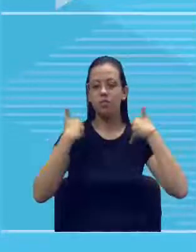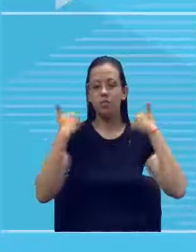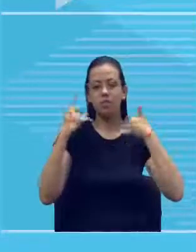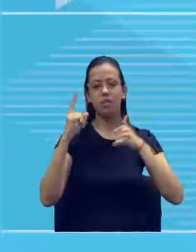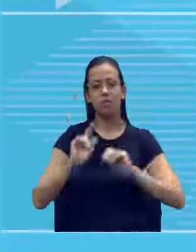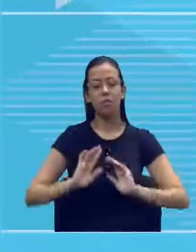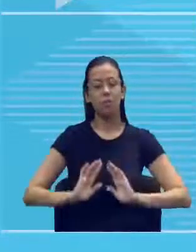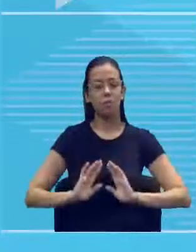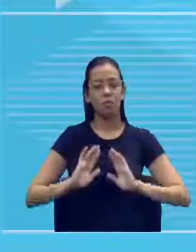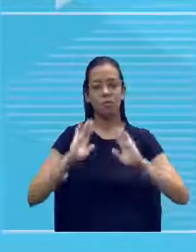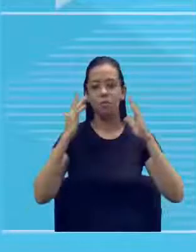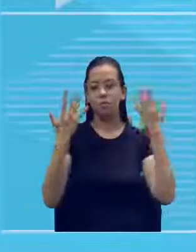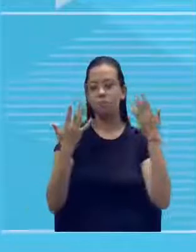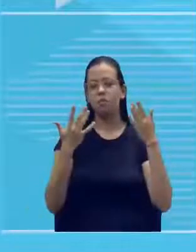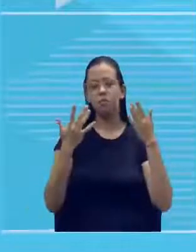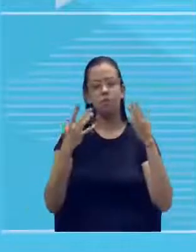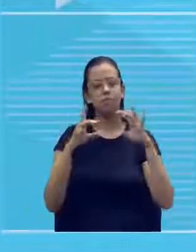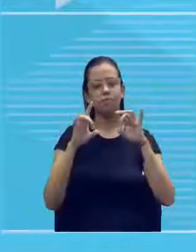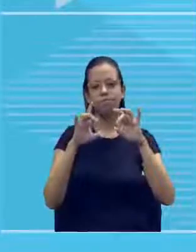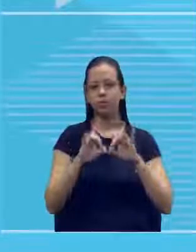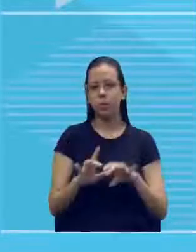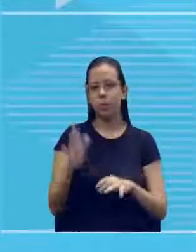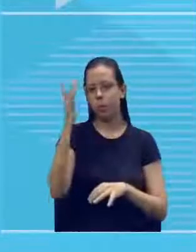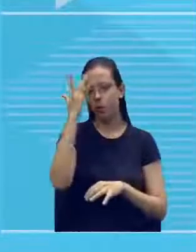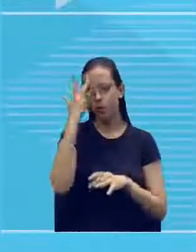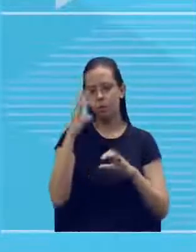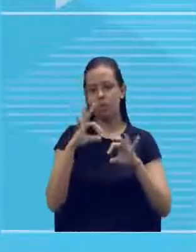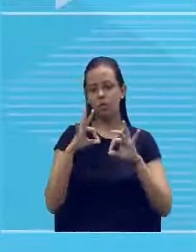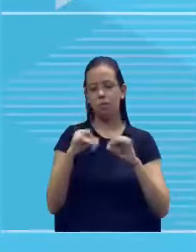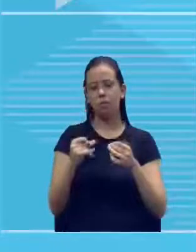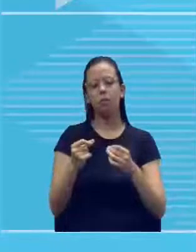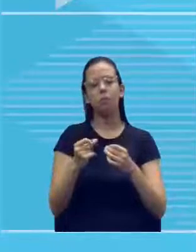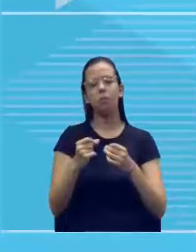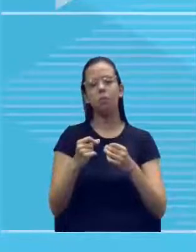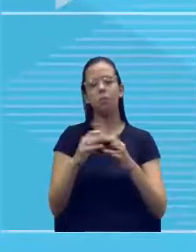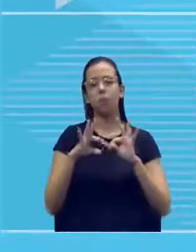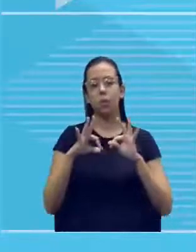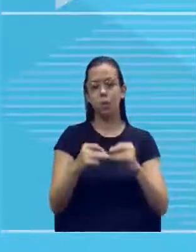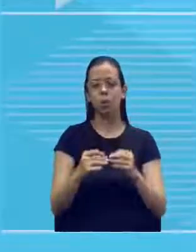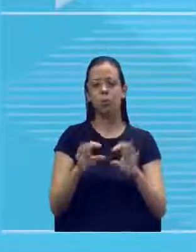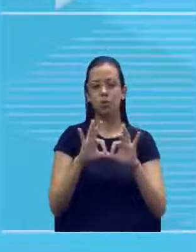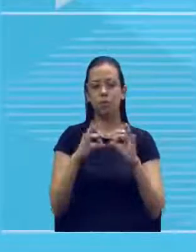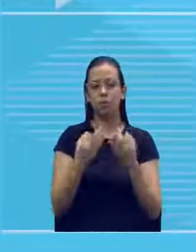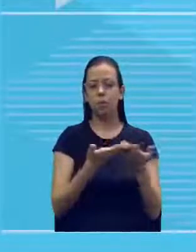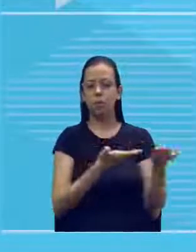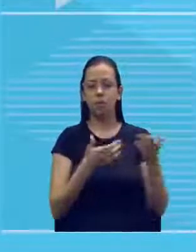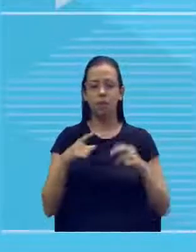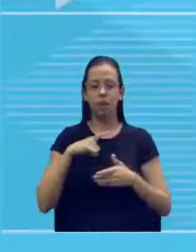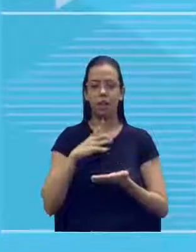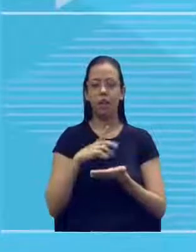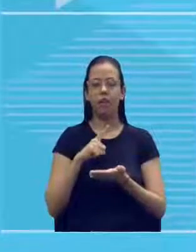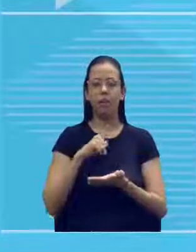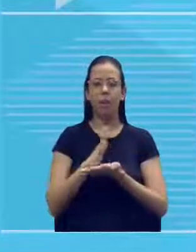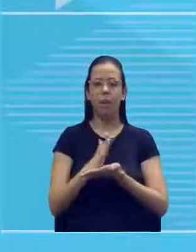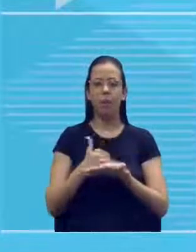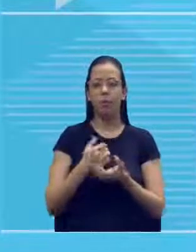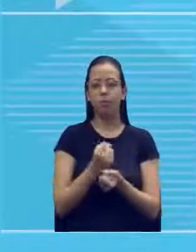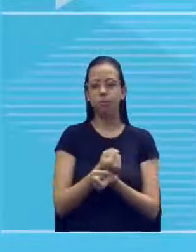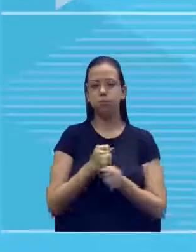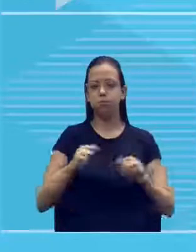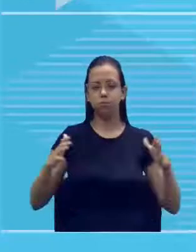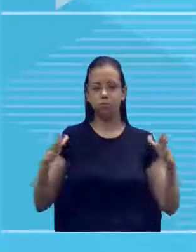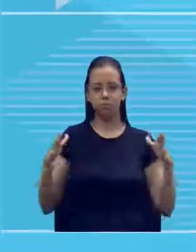festas de arromba, né? Para a família toda. Era um bolo do tamanho desse. Era um bolo do